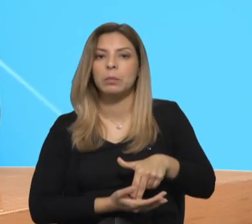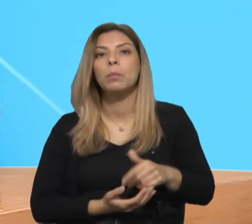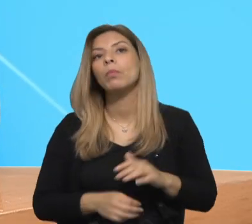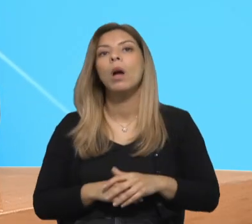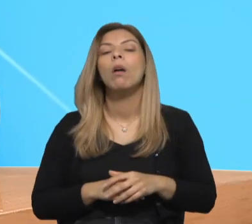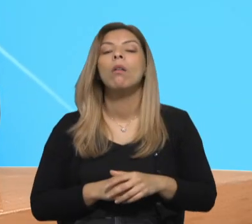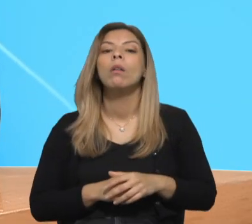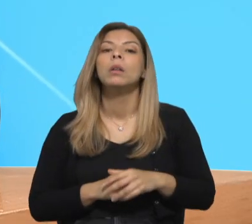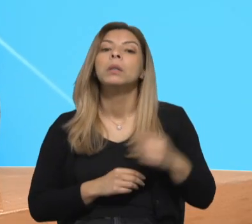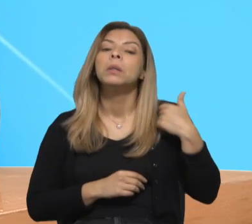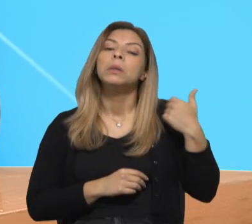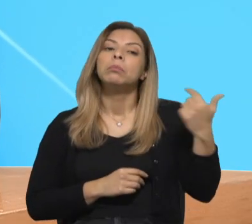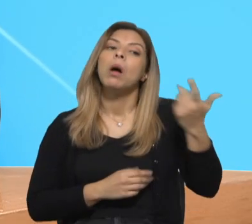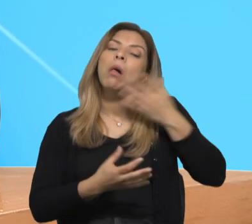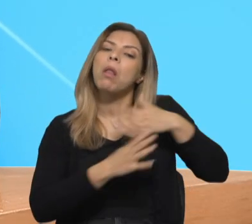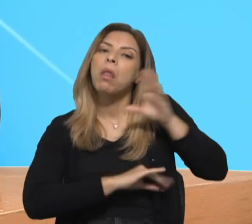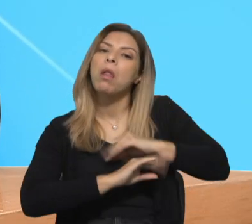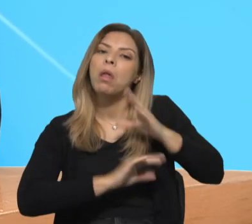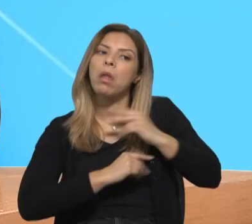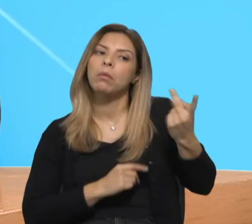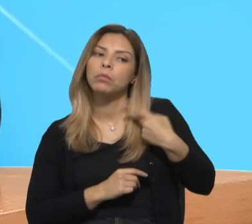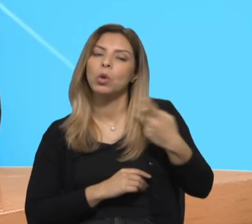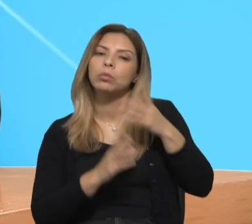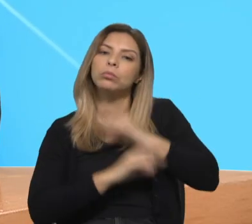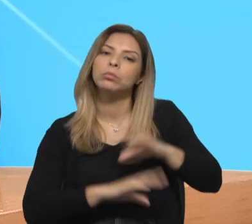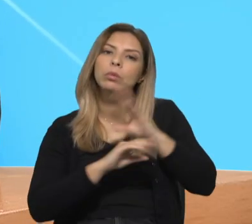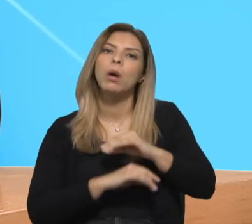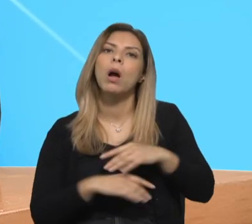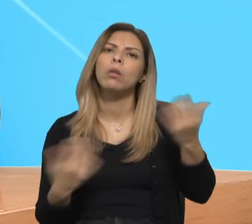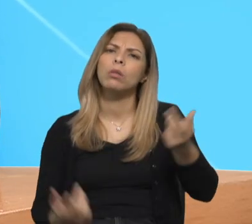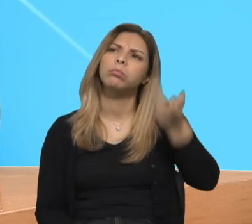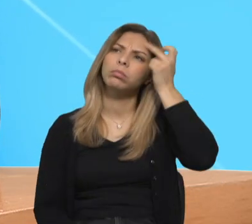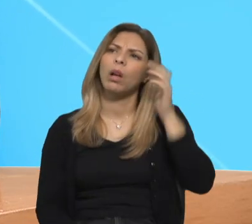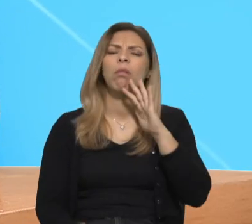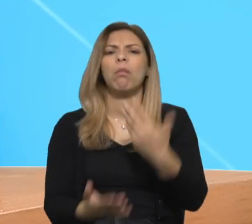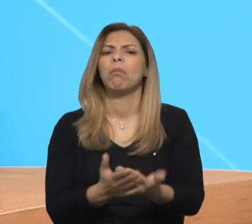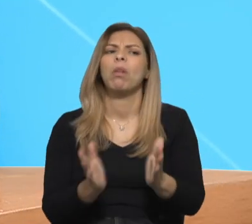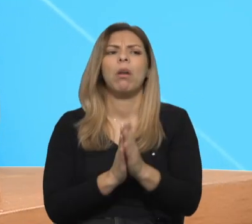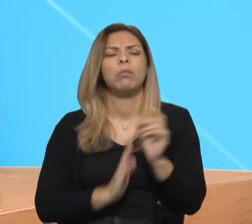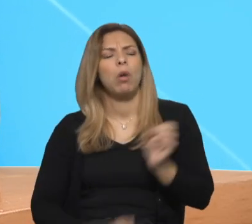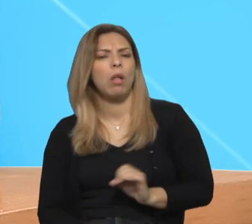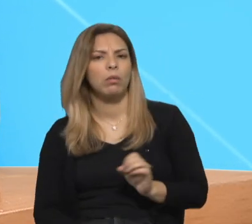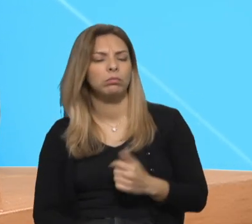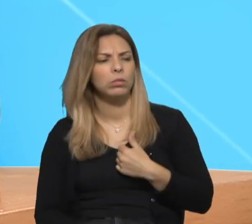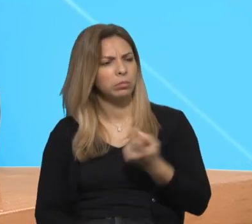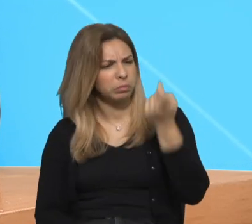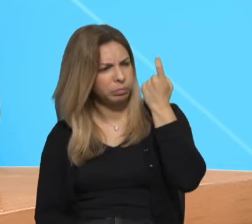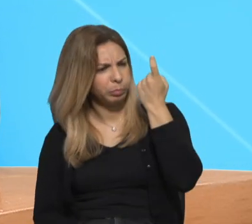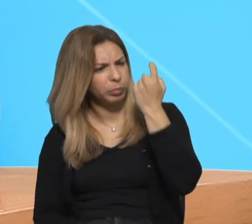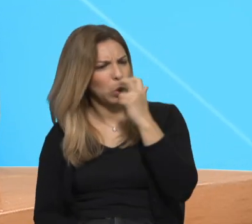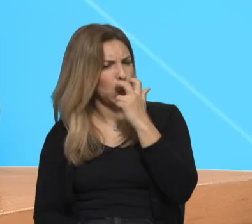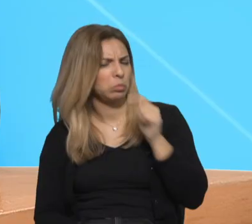D. Jorge foi falando comigo, dizendo: a LOC não dá nada à Igreja. E eu fiquei furioso com ele.